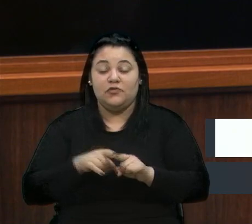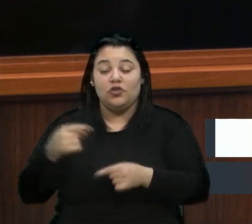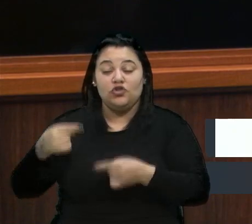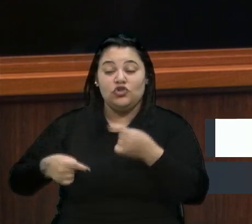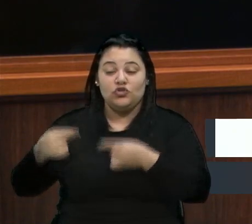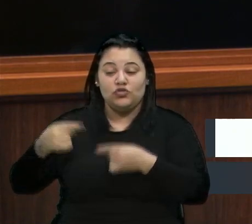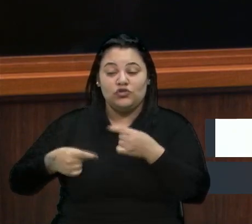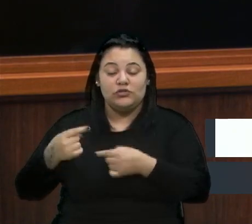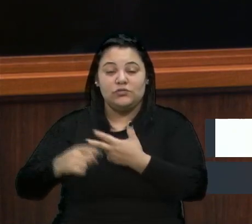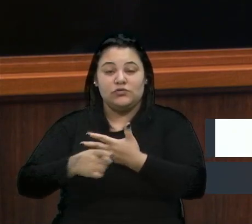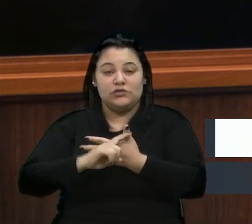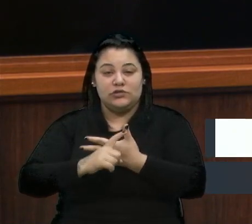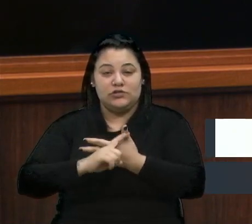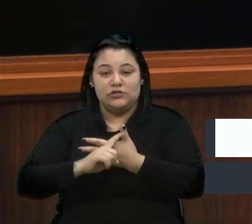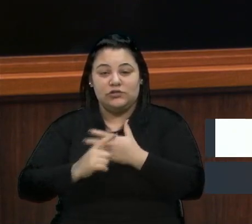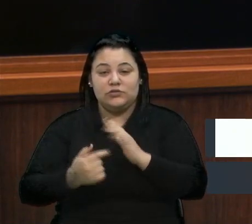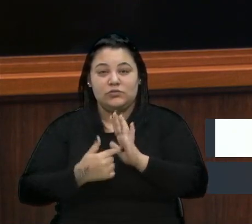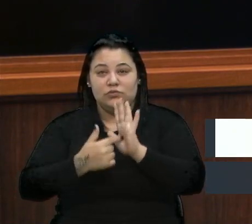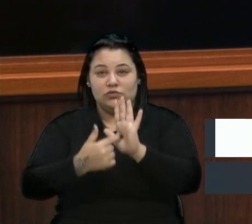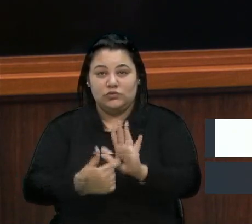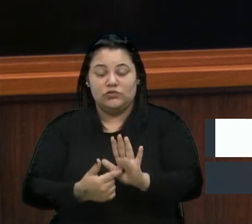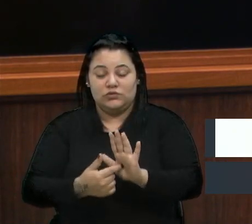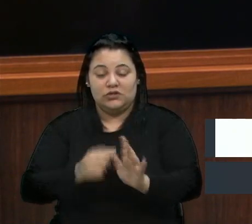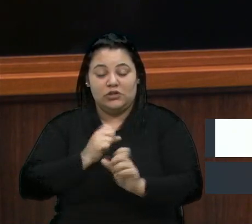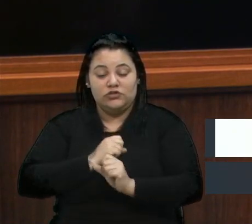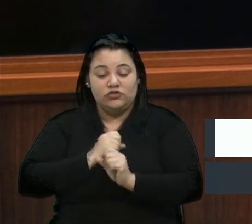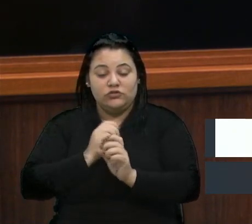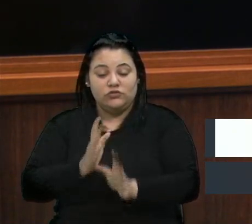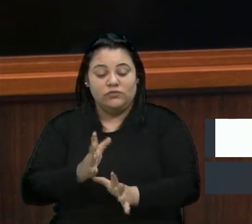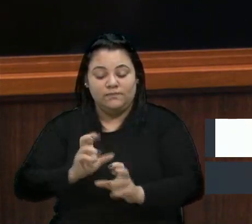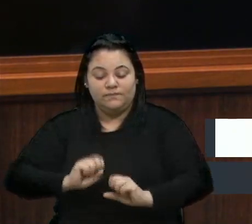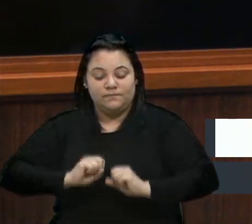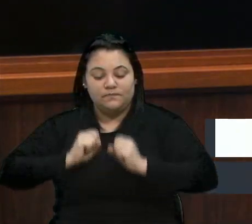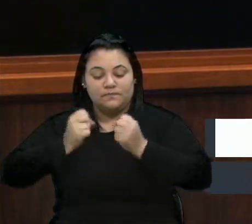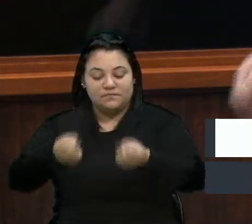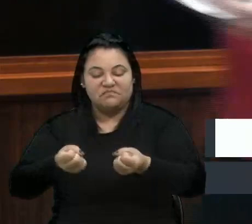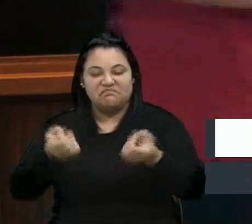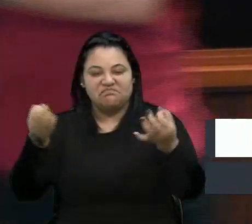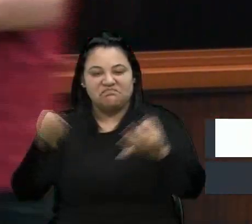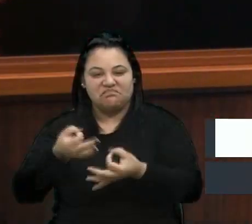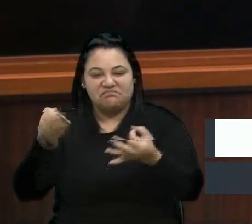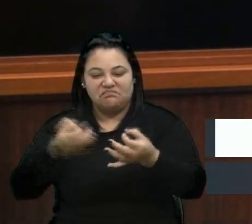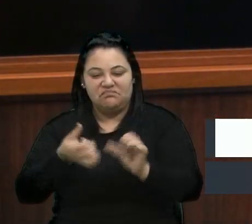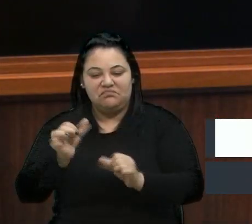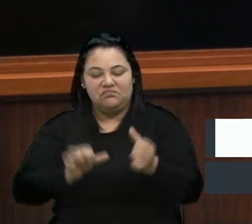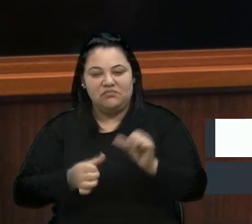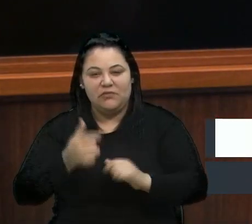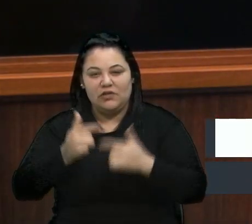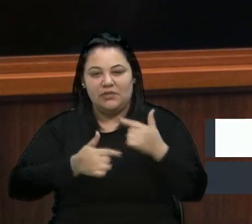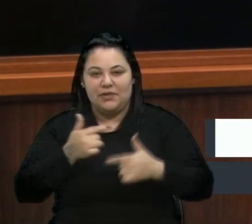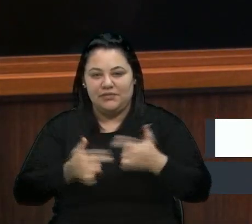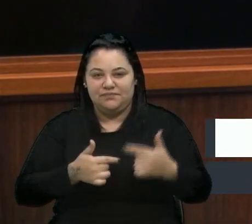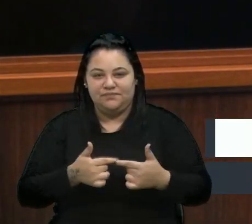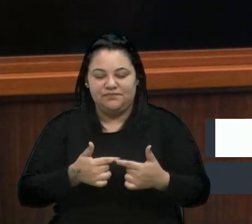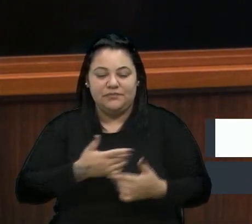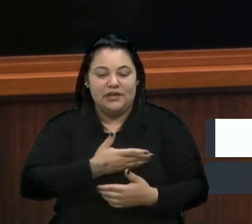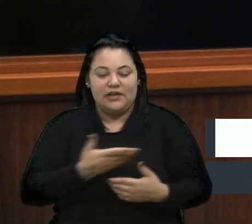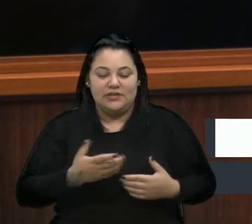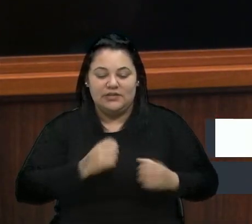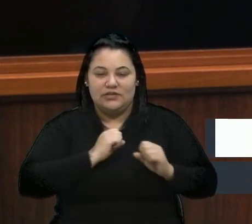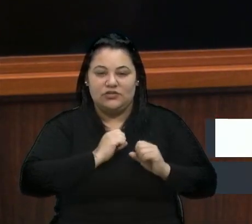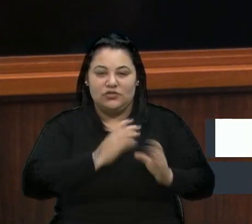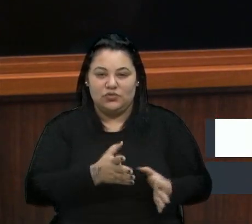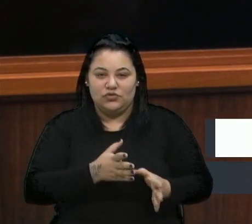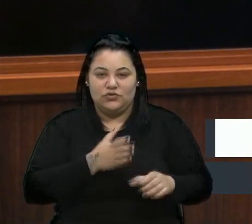pelo Executivo que demonstrem iniciativa, dedicação e eficiência. Essas ações contemplaram as